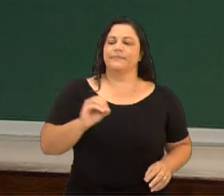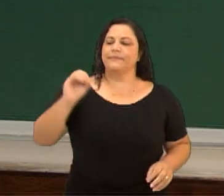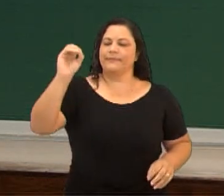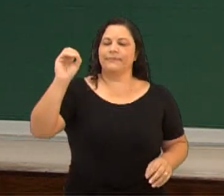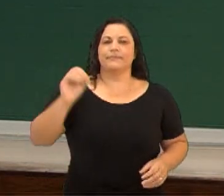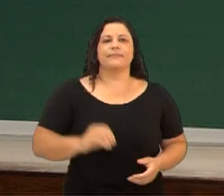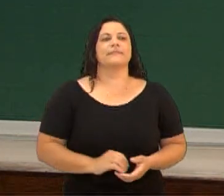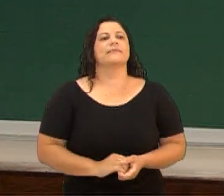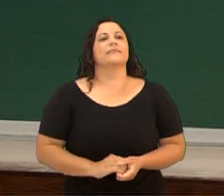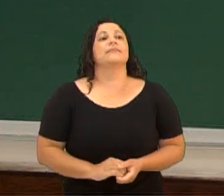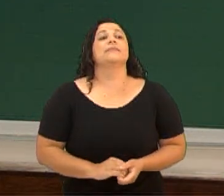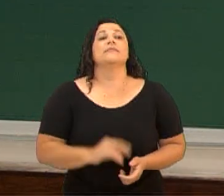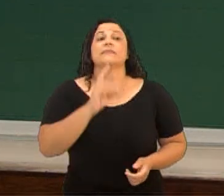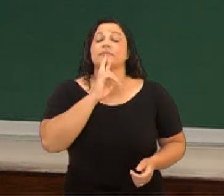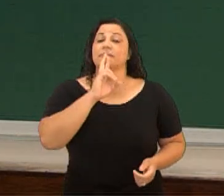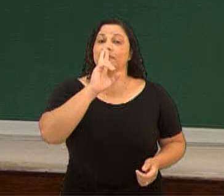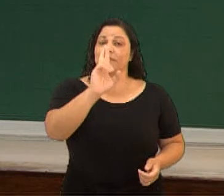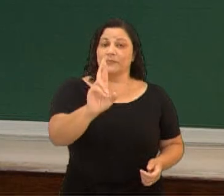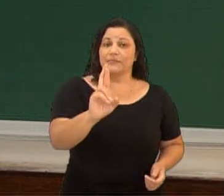0. Portanto,